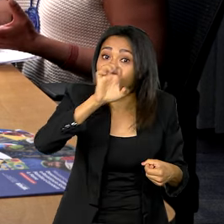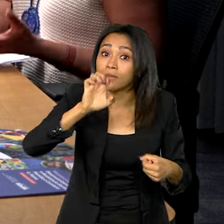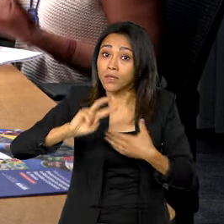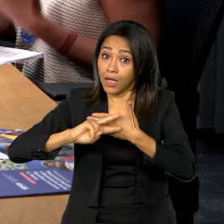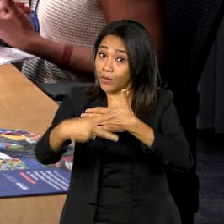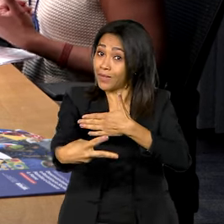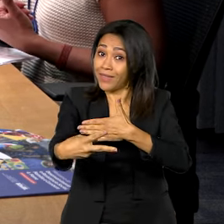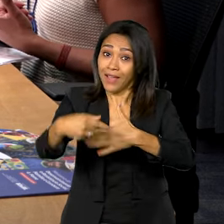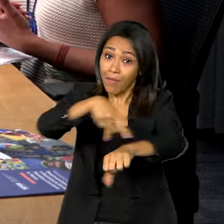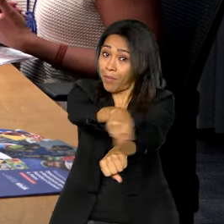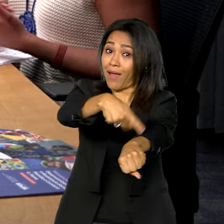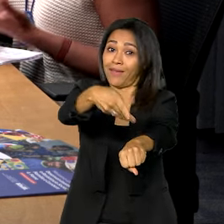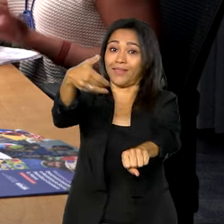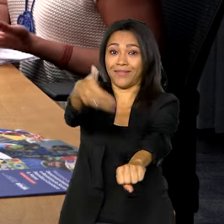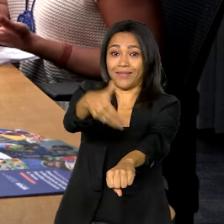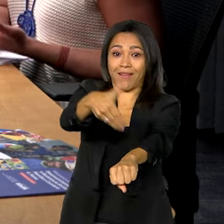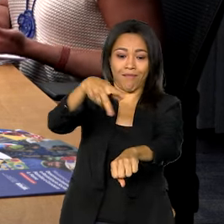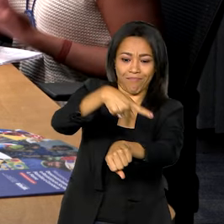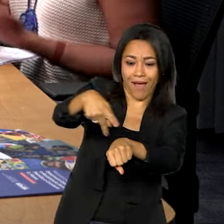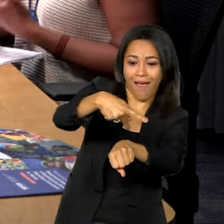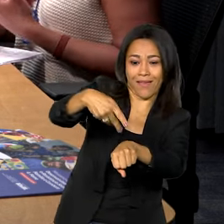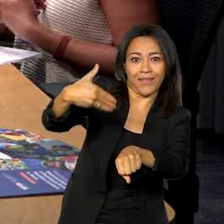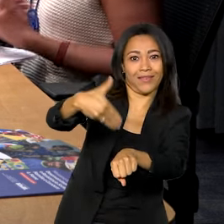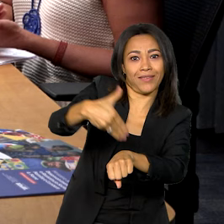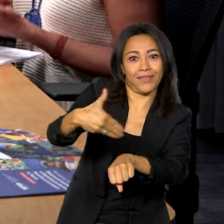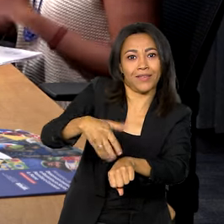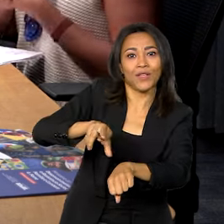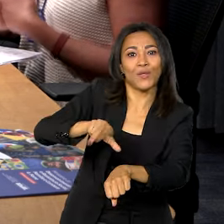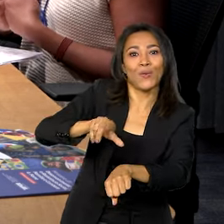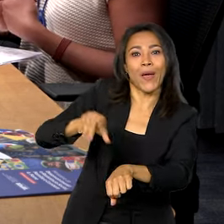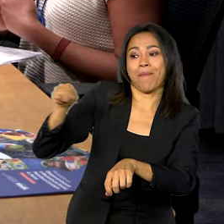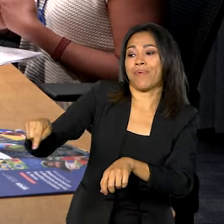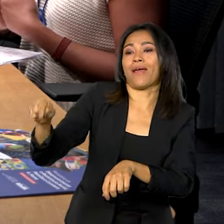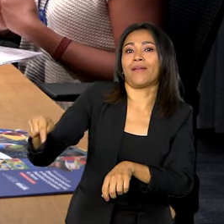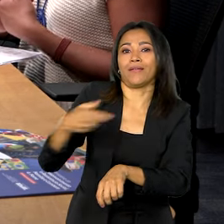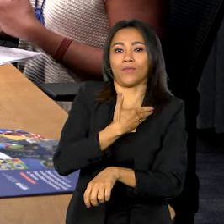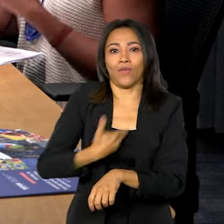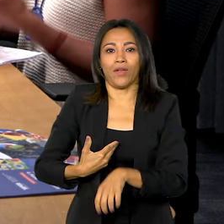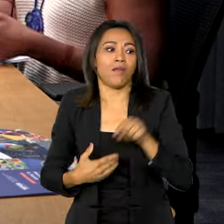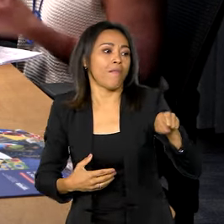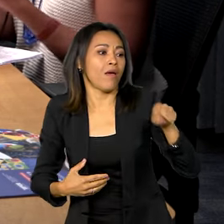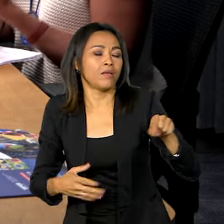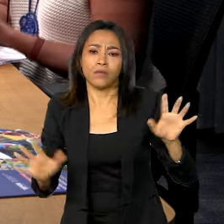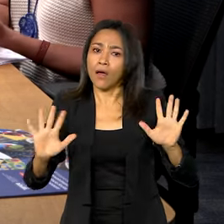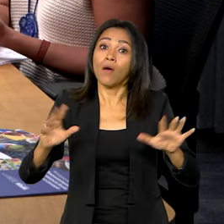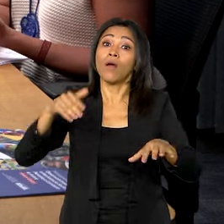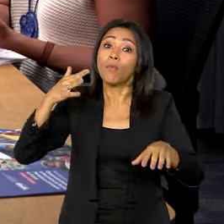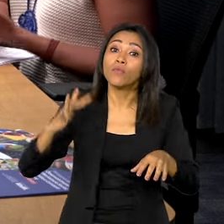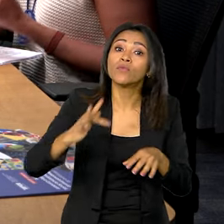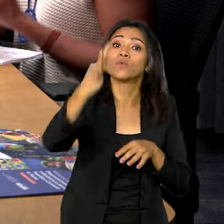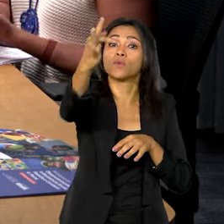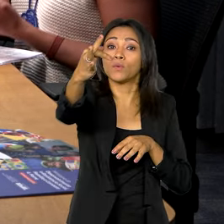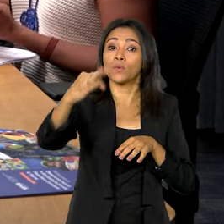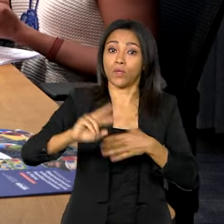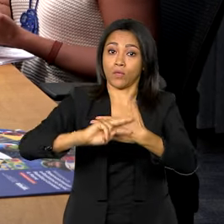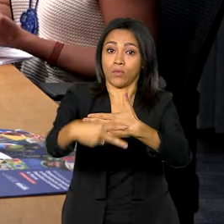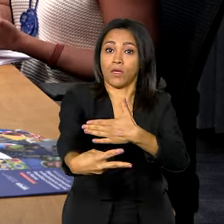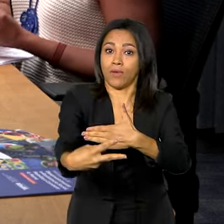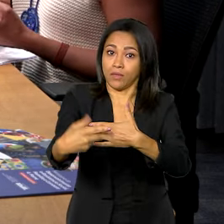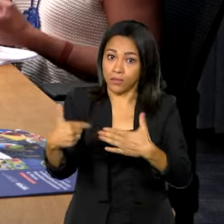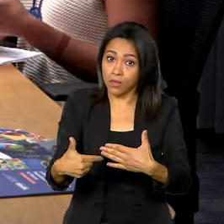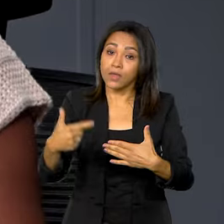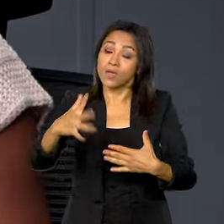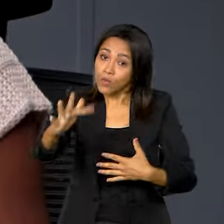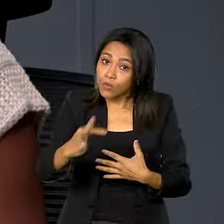o resultado é pro país o resultado não é simplesmente para Essa gestão O resultado é pro futuro para que a gente possa